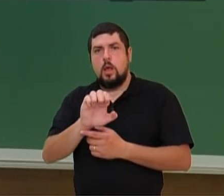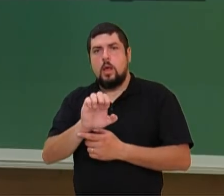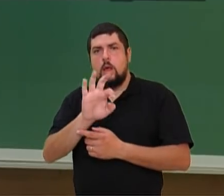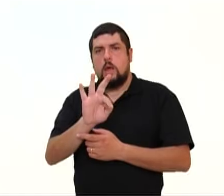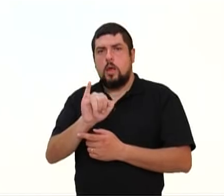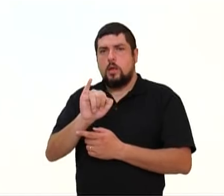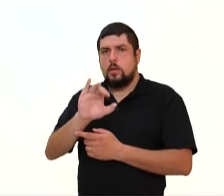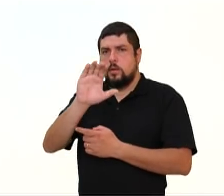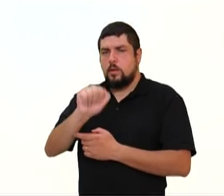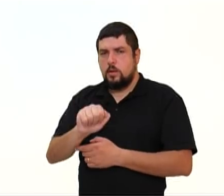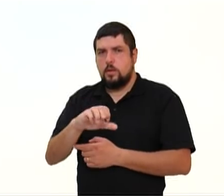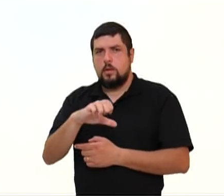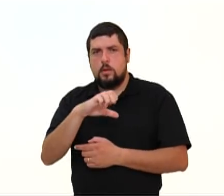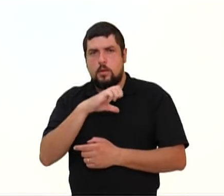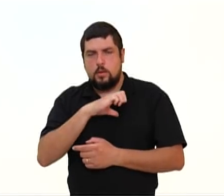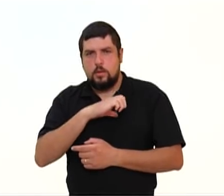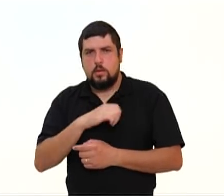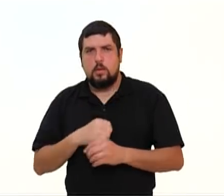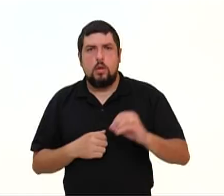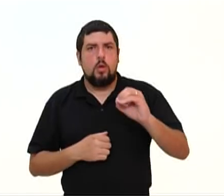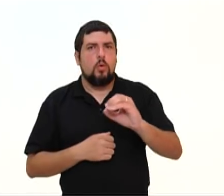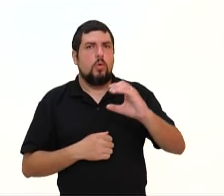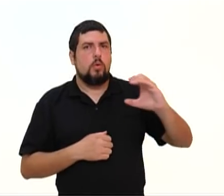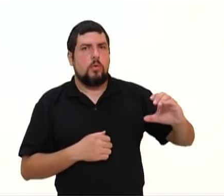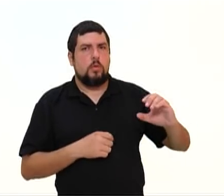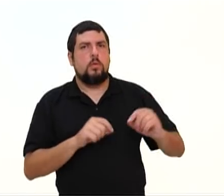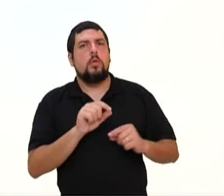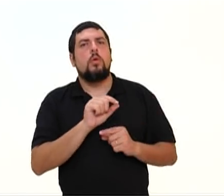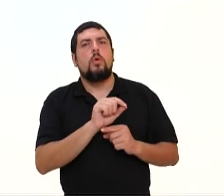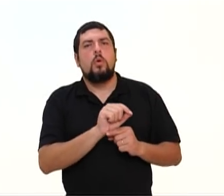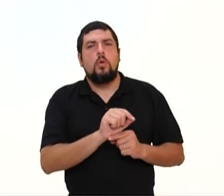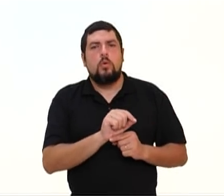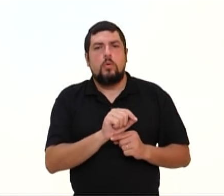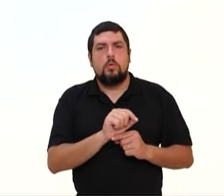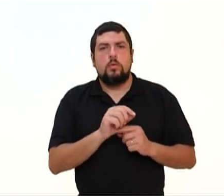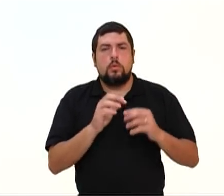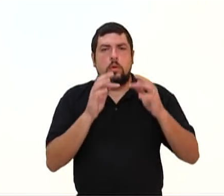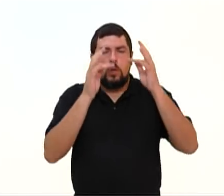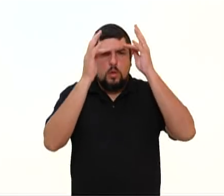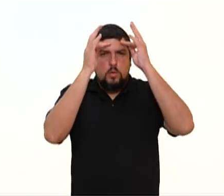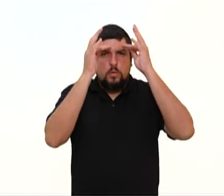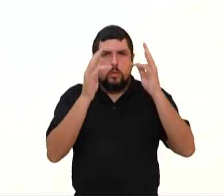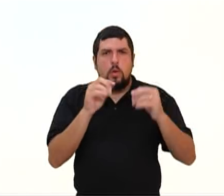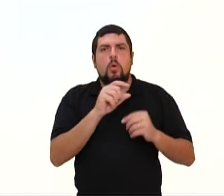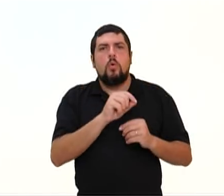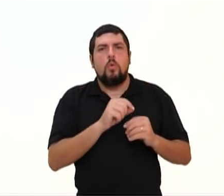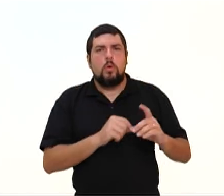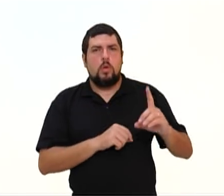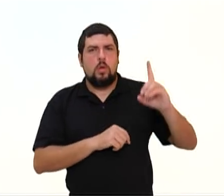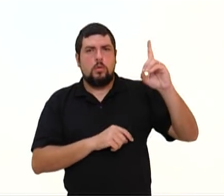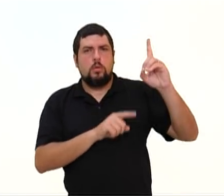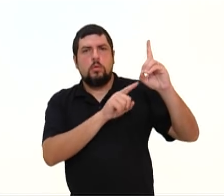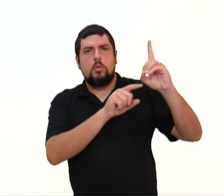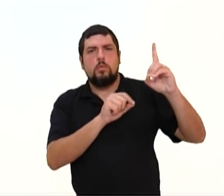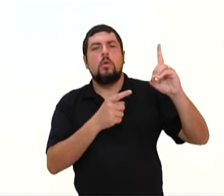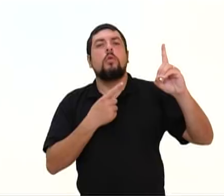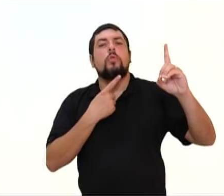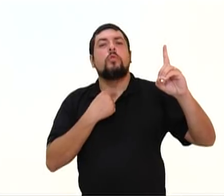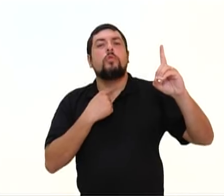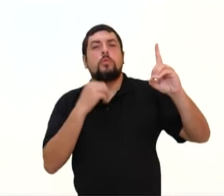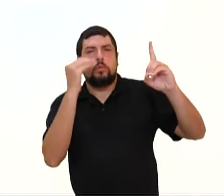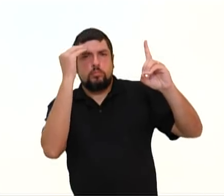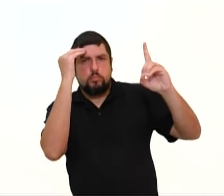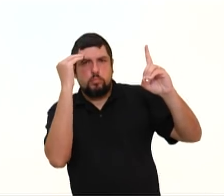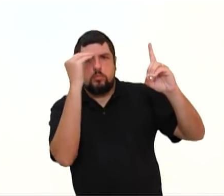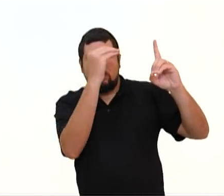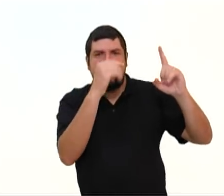desta aula, no Ocidente, o fiel é um instrumento da ação divina e deve obedecer à vontade de Deus, abandonando